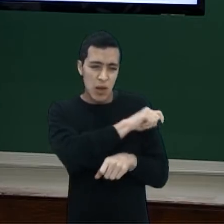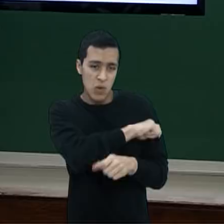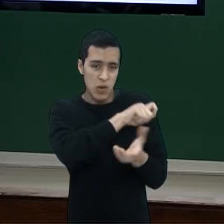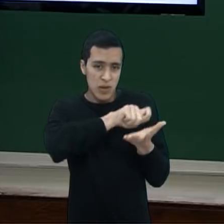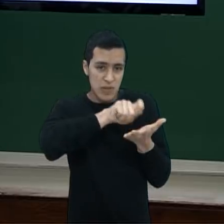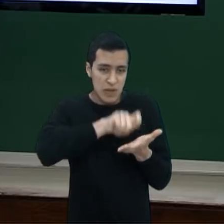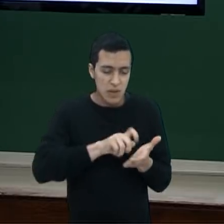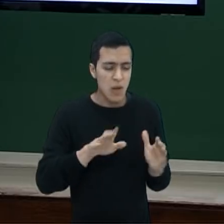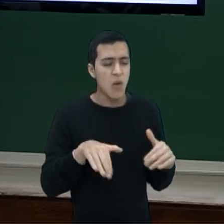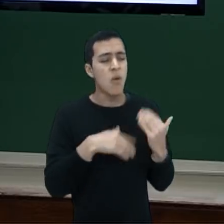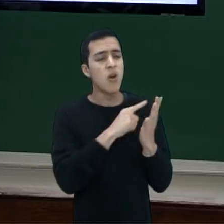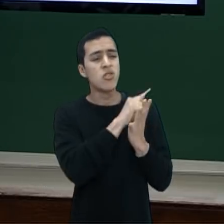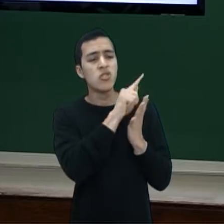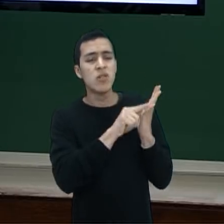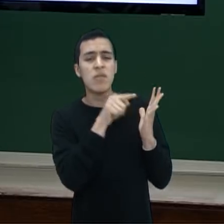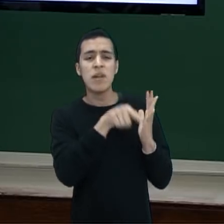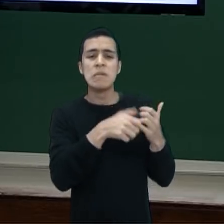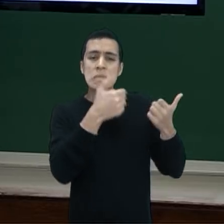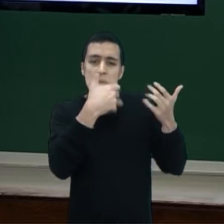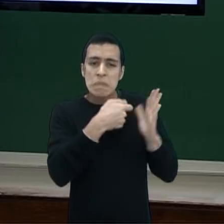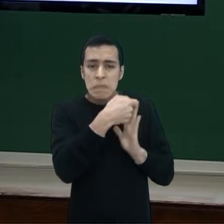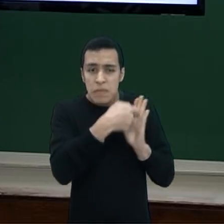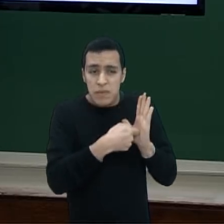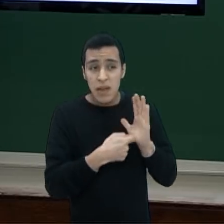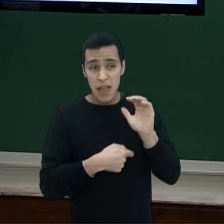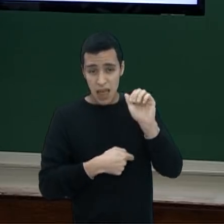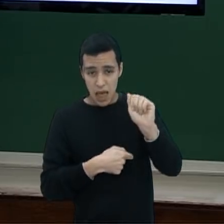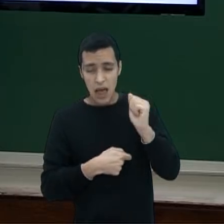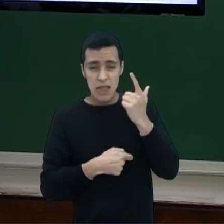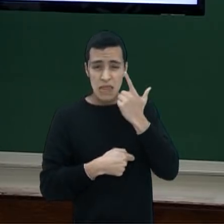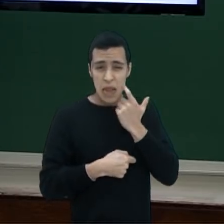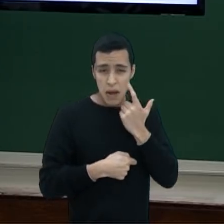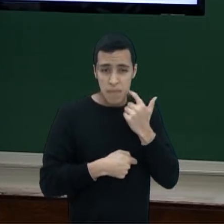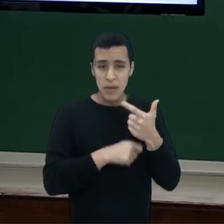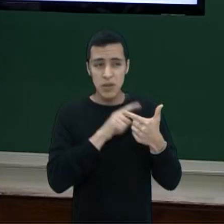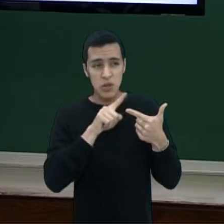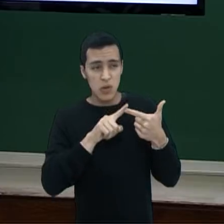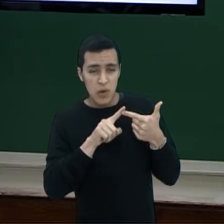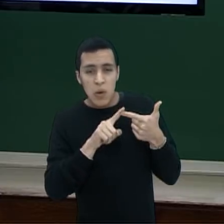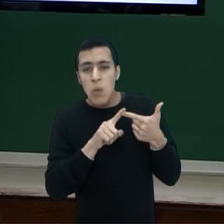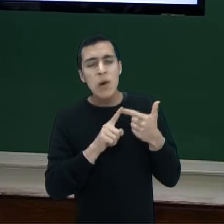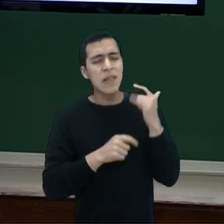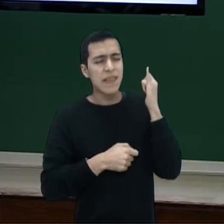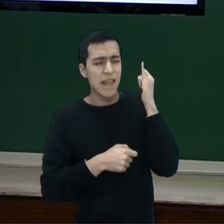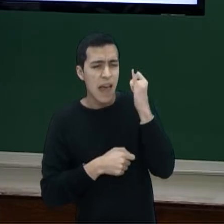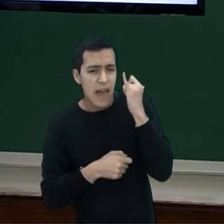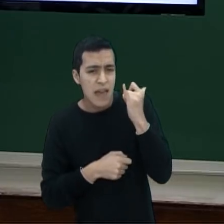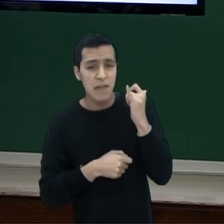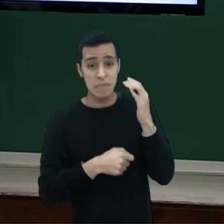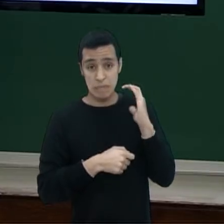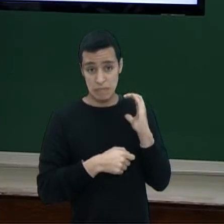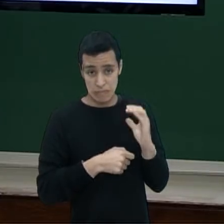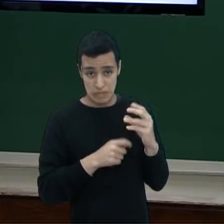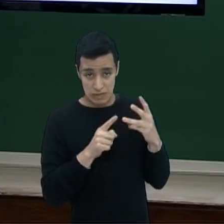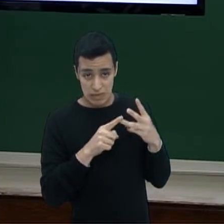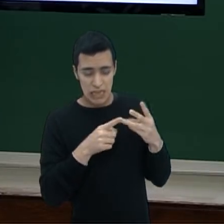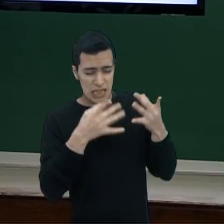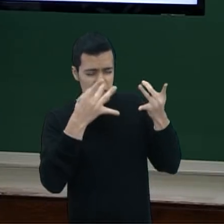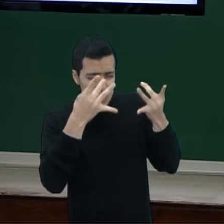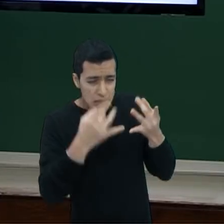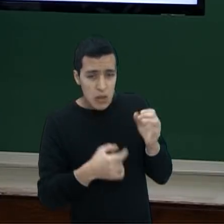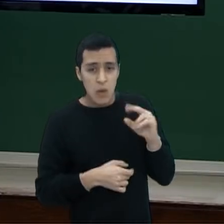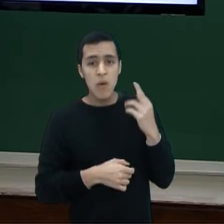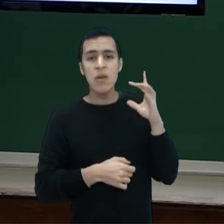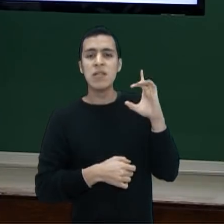certo? Em que gênero que ele escreveu esse texto? A, dramático, B, narrativo, C, descritivo